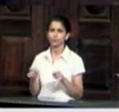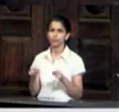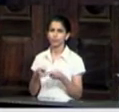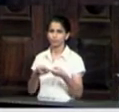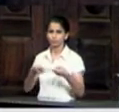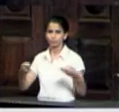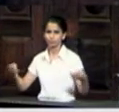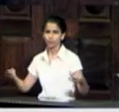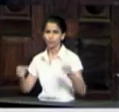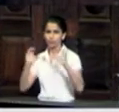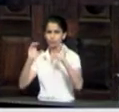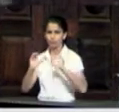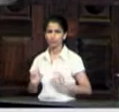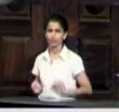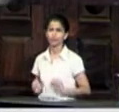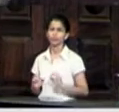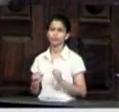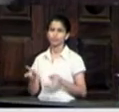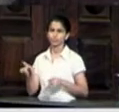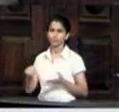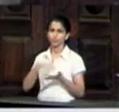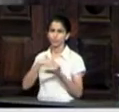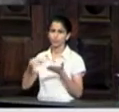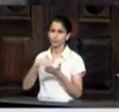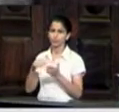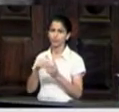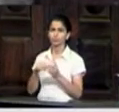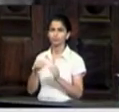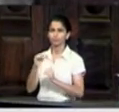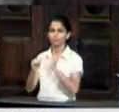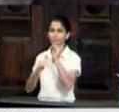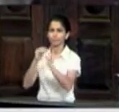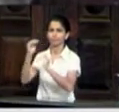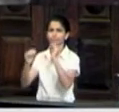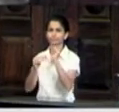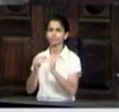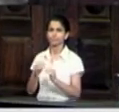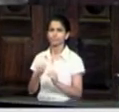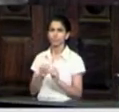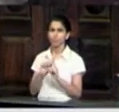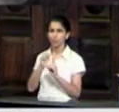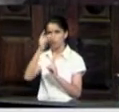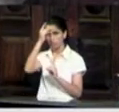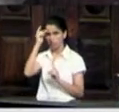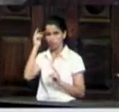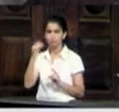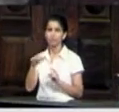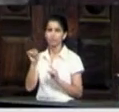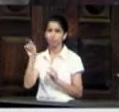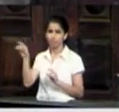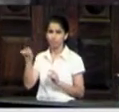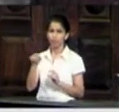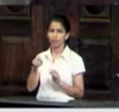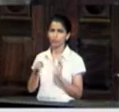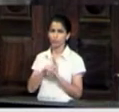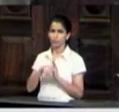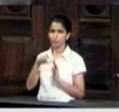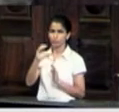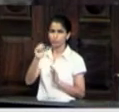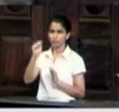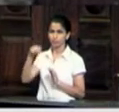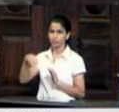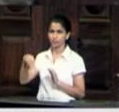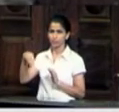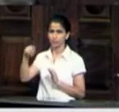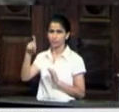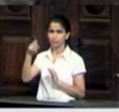Cidadão, gerido pela Secretaria de Desenvolvimento Humano do município de Campos. Nessa mesma operação,